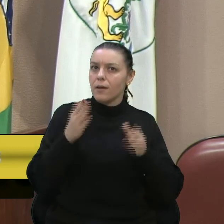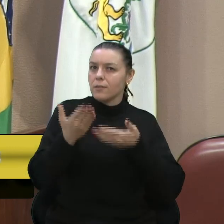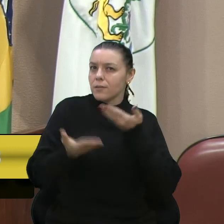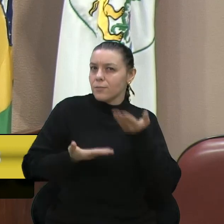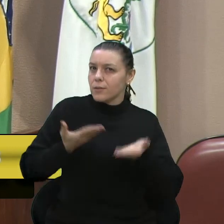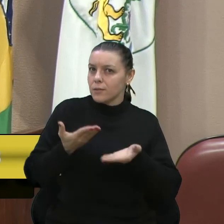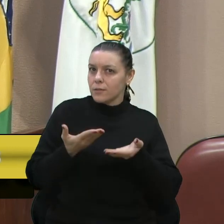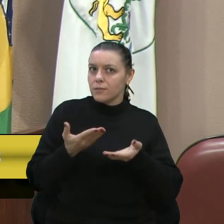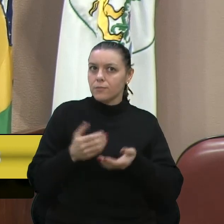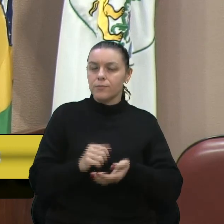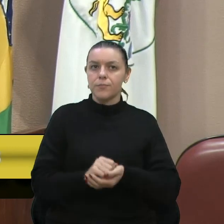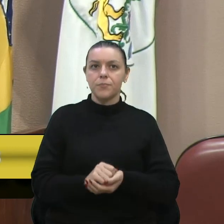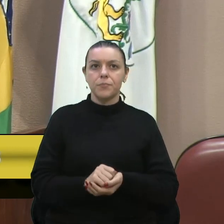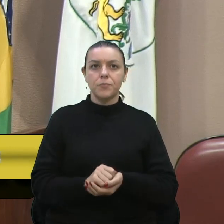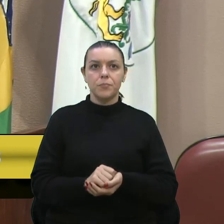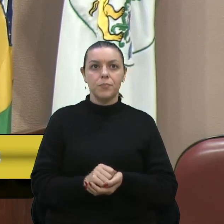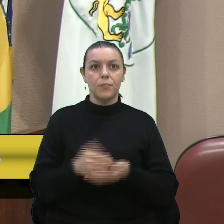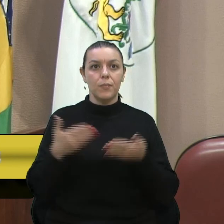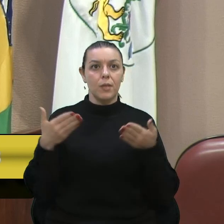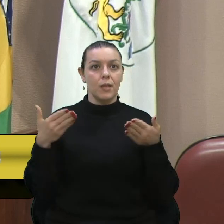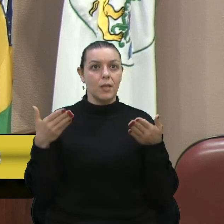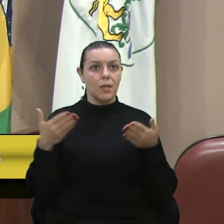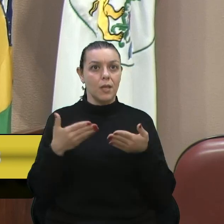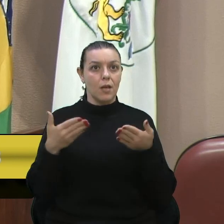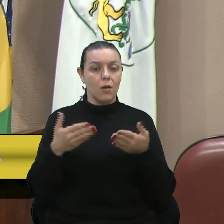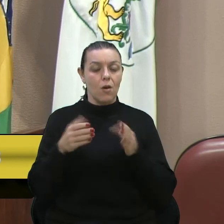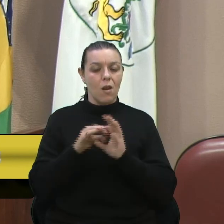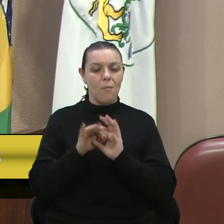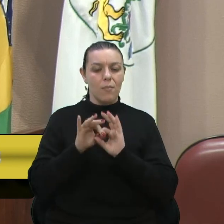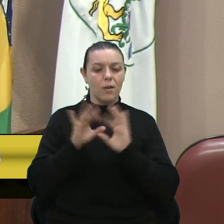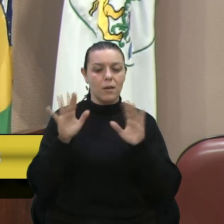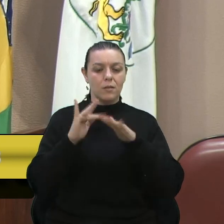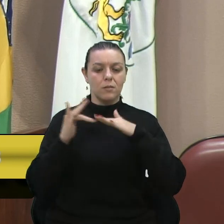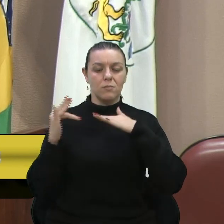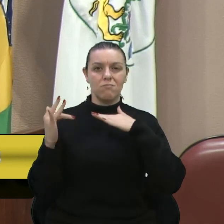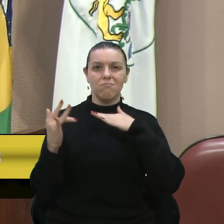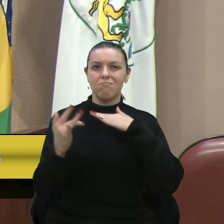Mencionar isso hoje, com a hemorragia de liberdade encontrada nas redes sociais,